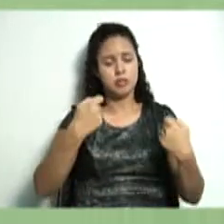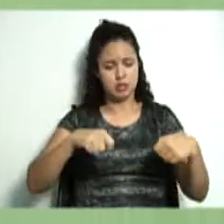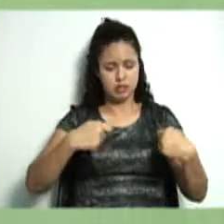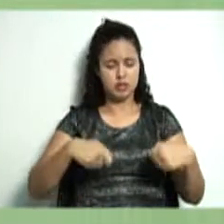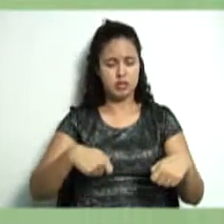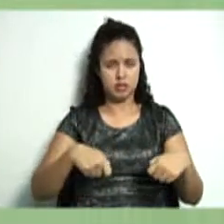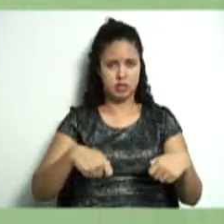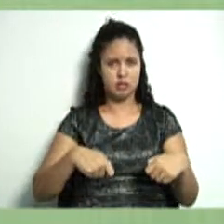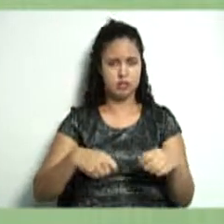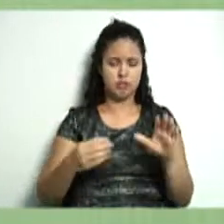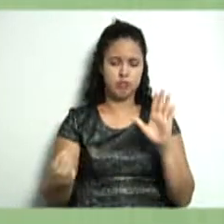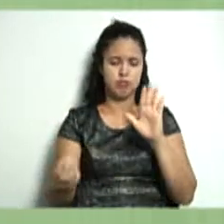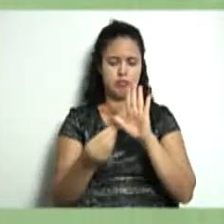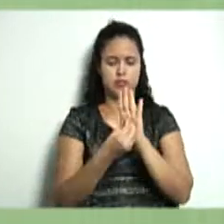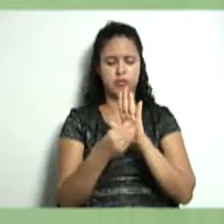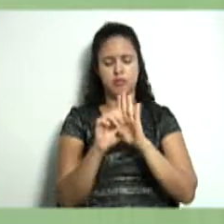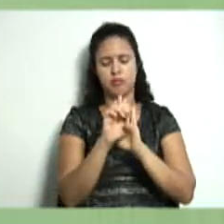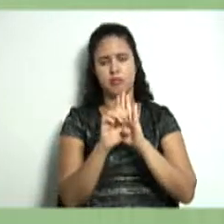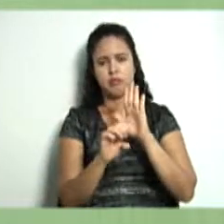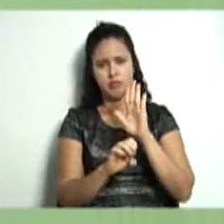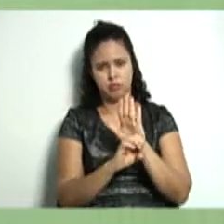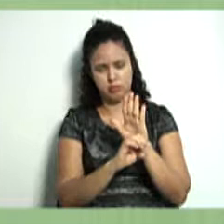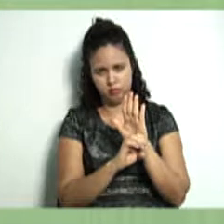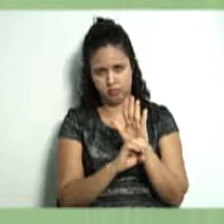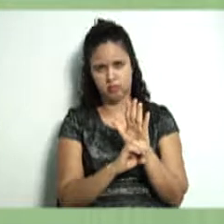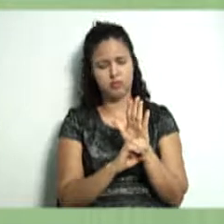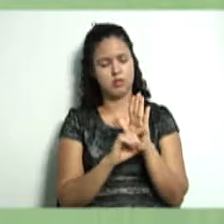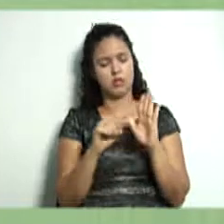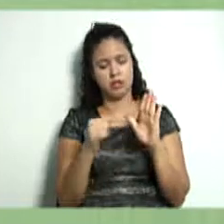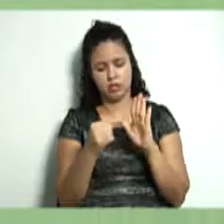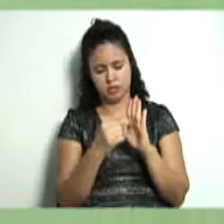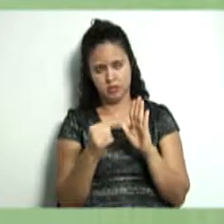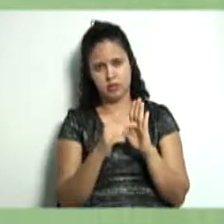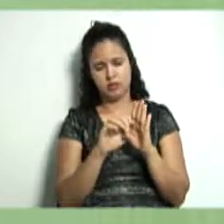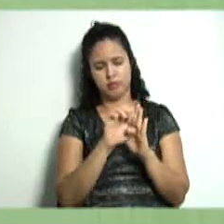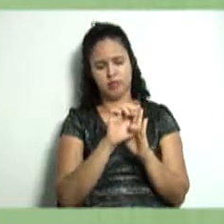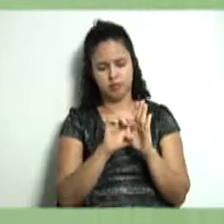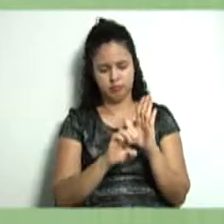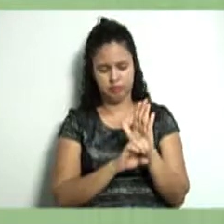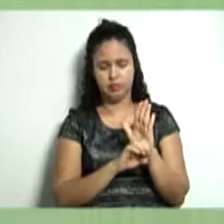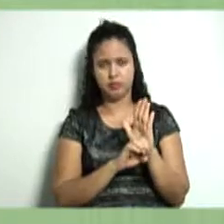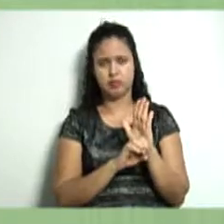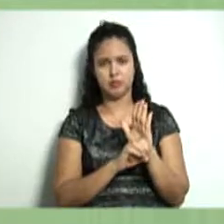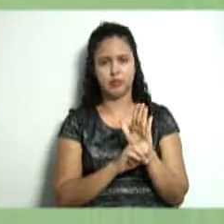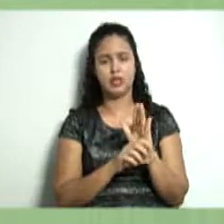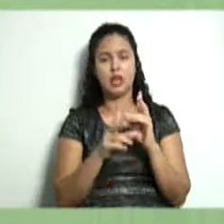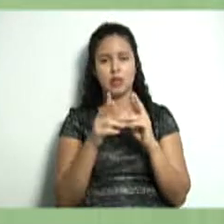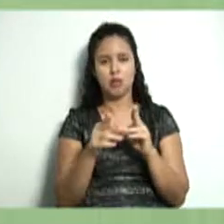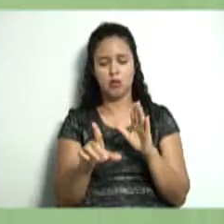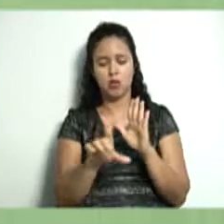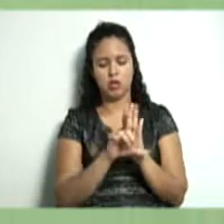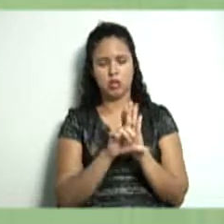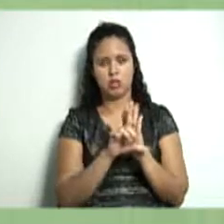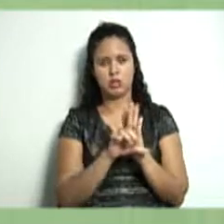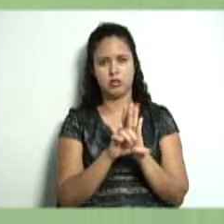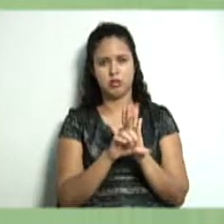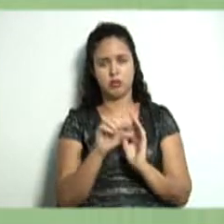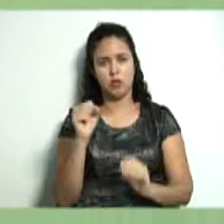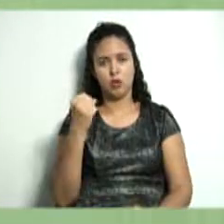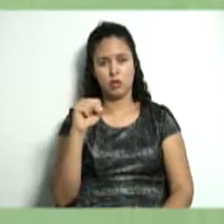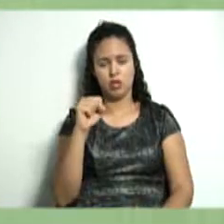estatuto. Então, o estatuto, gente, dentro da cooperativa é lei. Oitavo